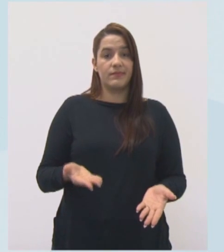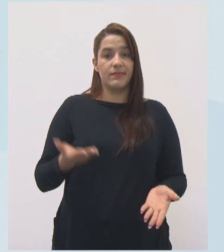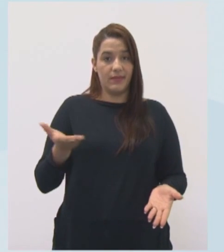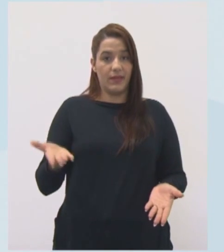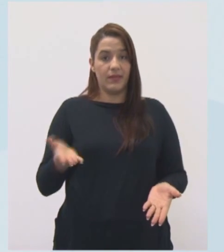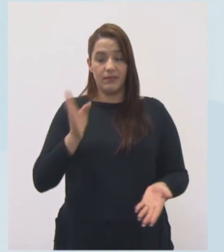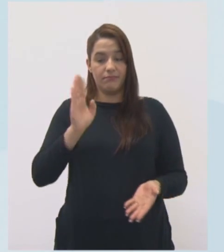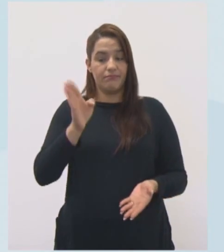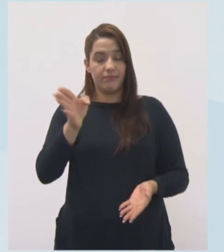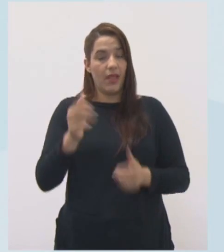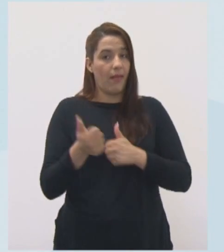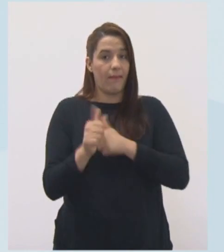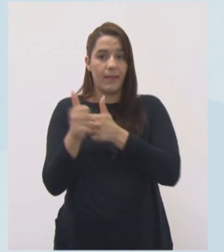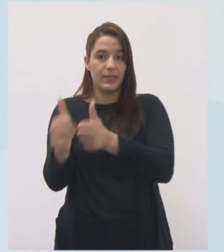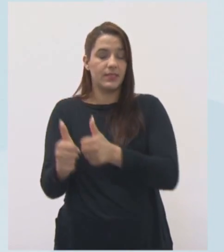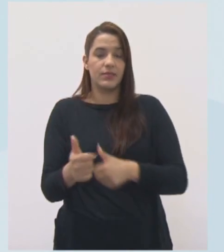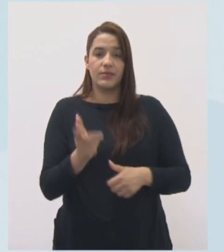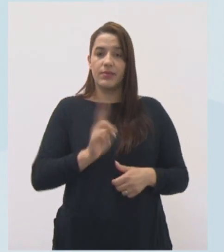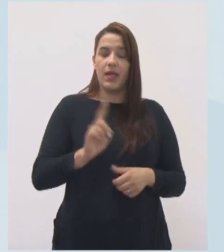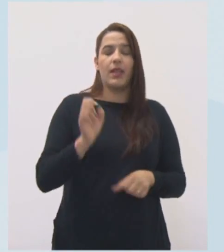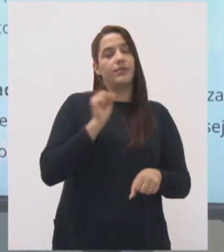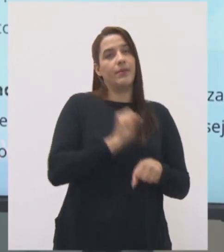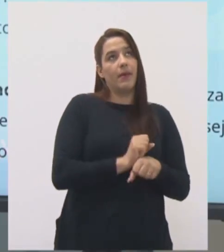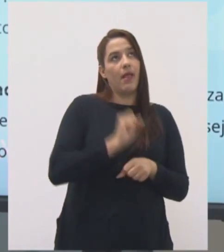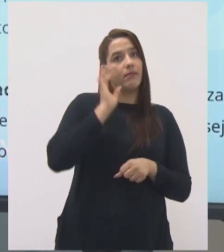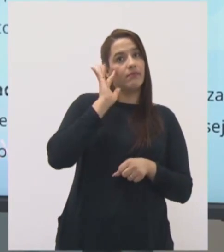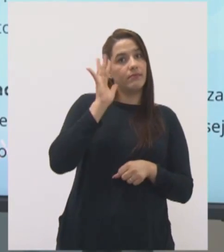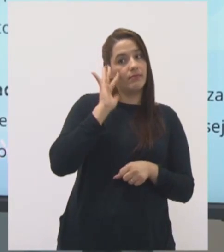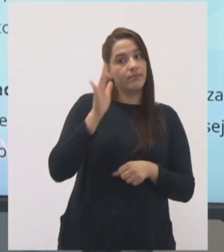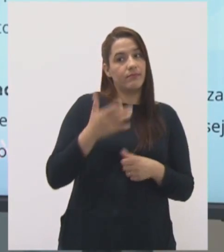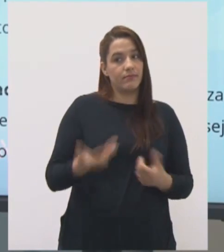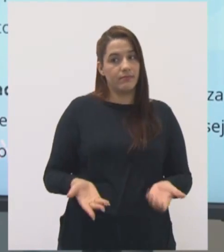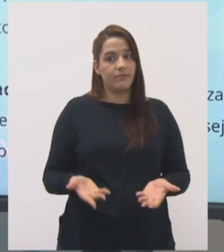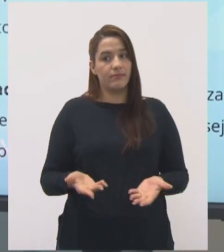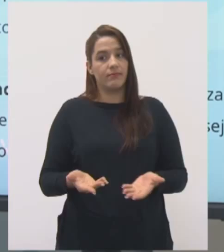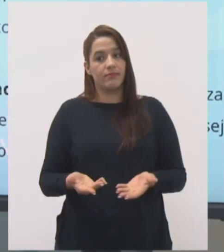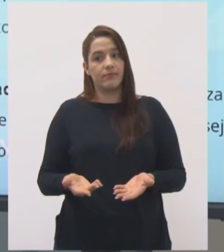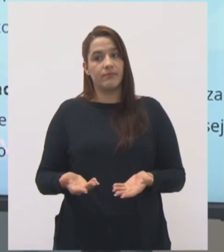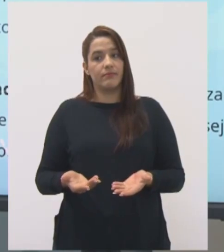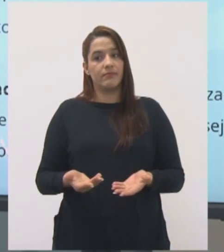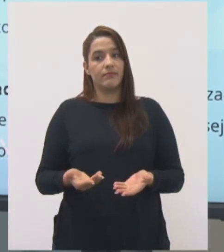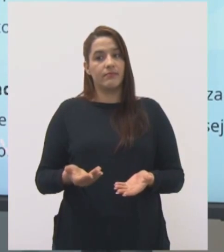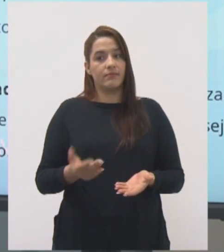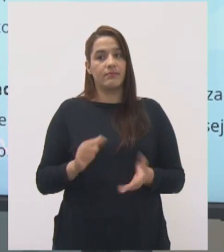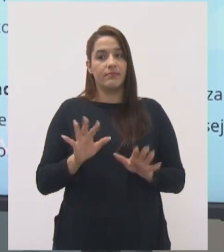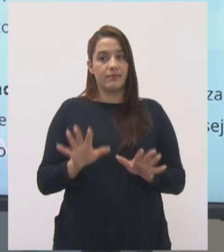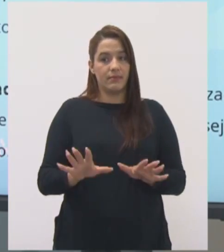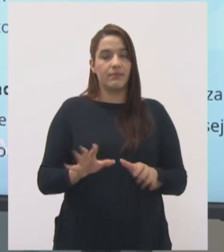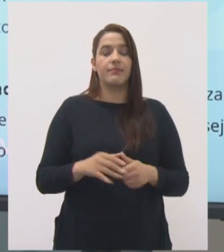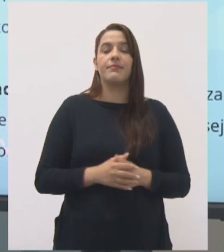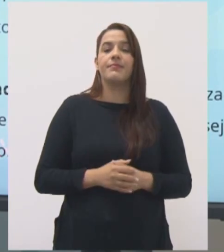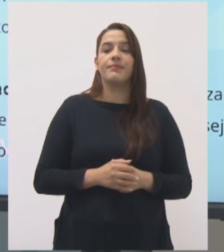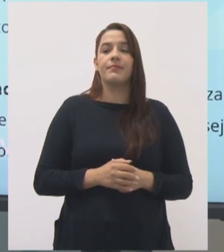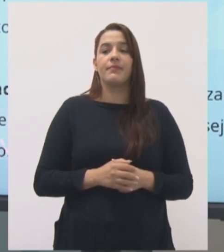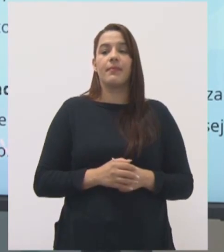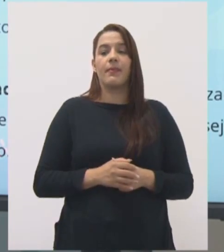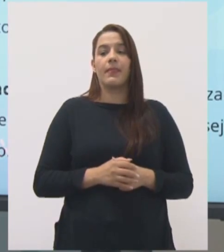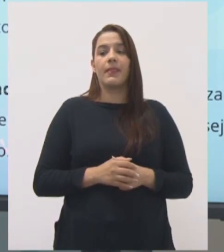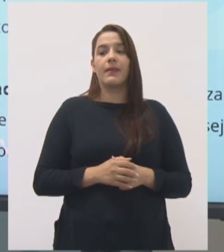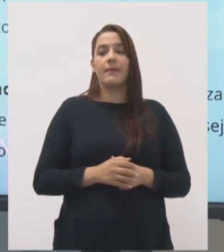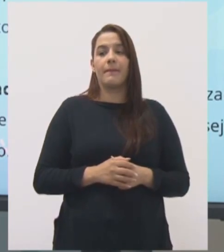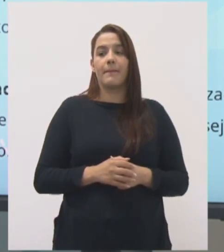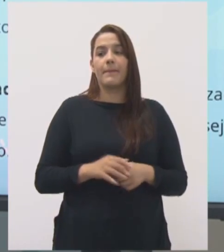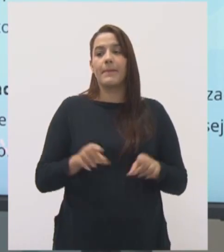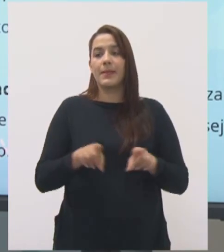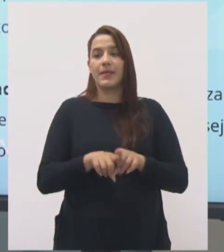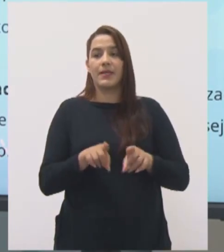em frente. Ela teria pensado um pouquinho mais. Ela não teria se lançado ali na toca. Sim. Certo? Ela